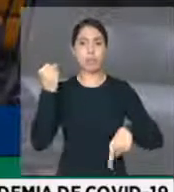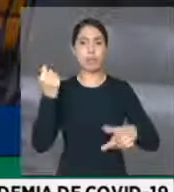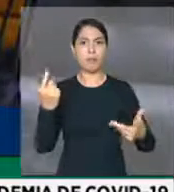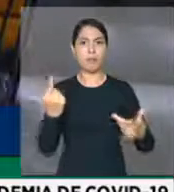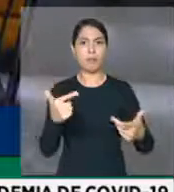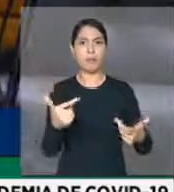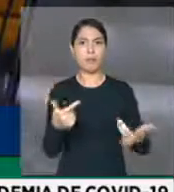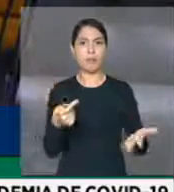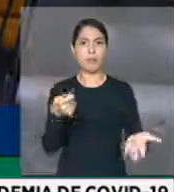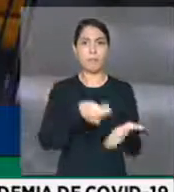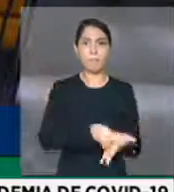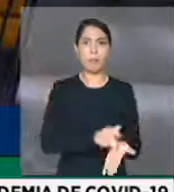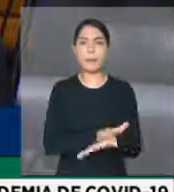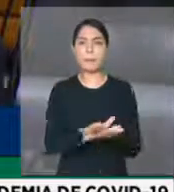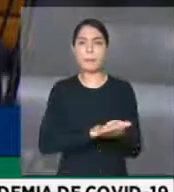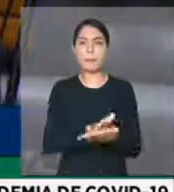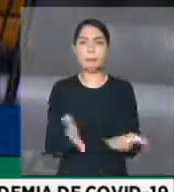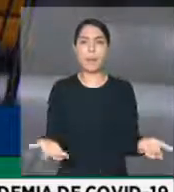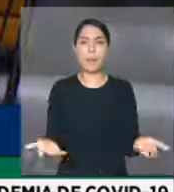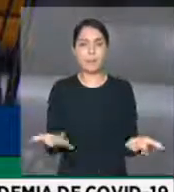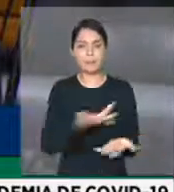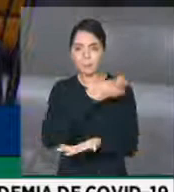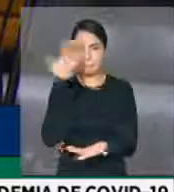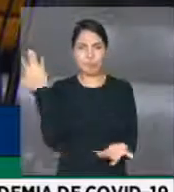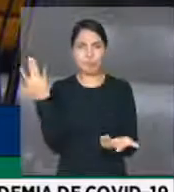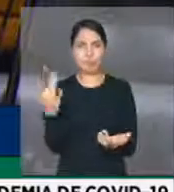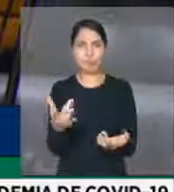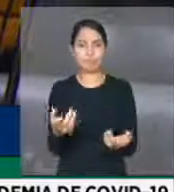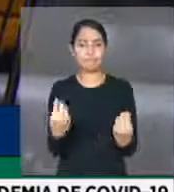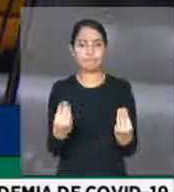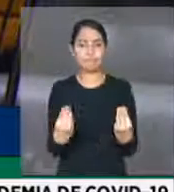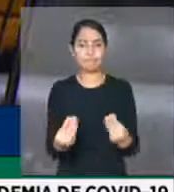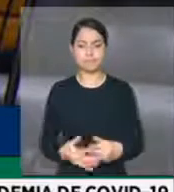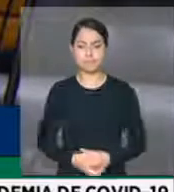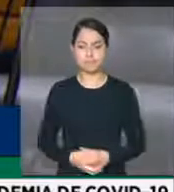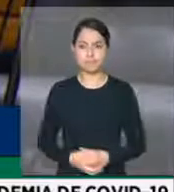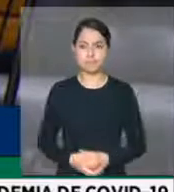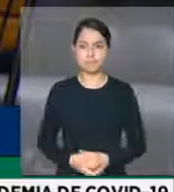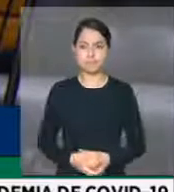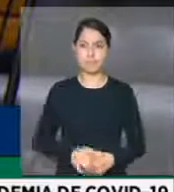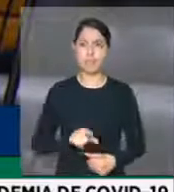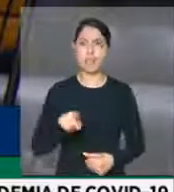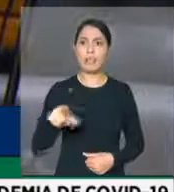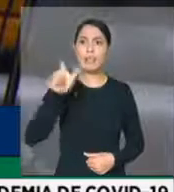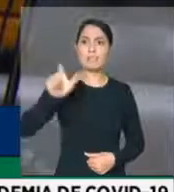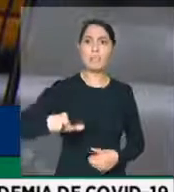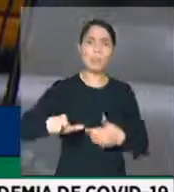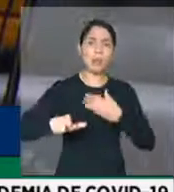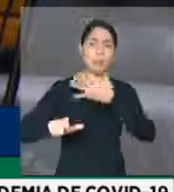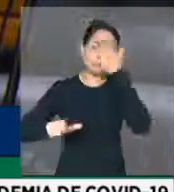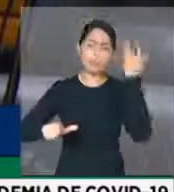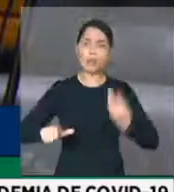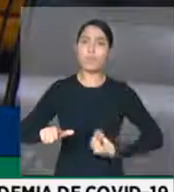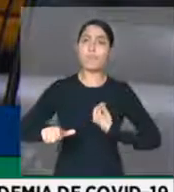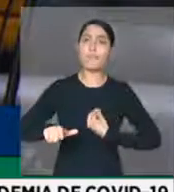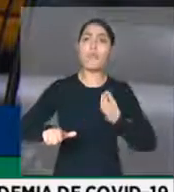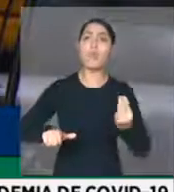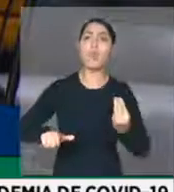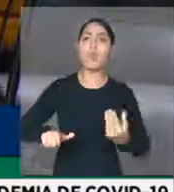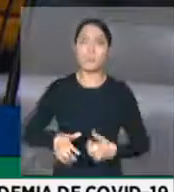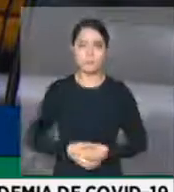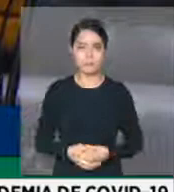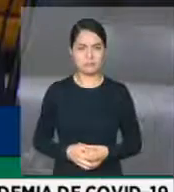fazer seu bico, seu trabalho de profissional liberal. Como é que essa pessoa vai sobreviver?